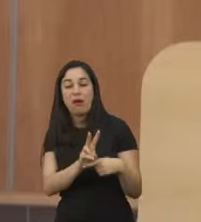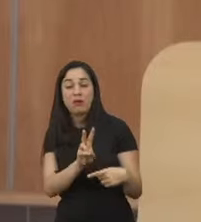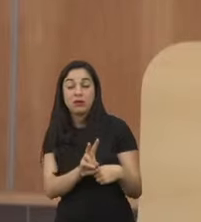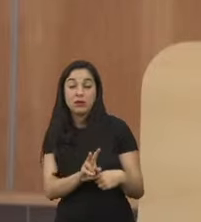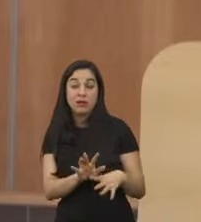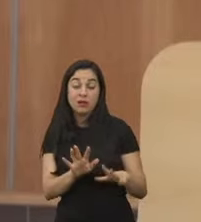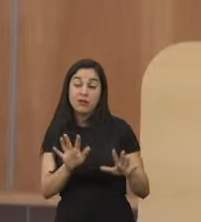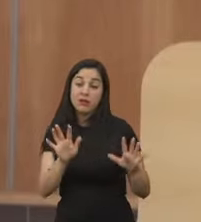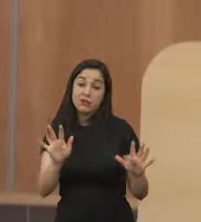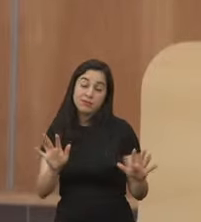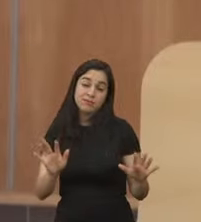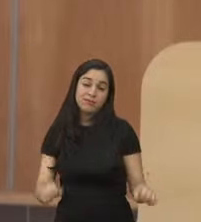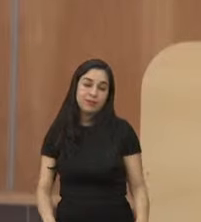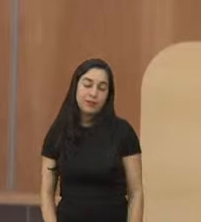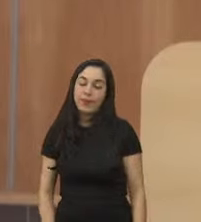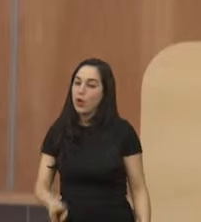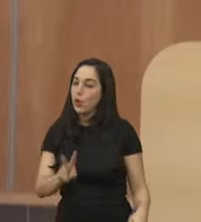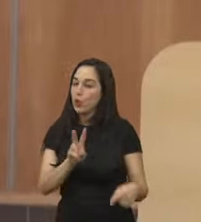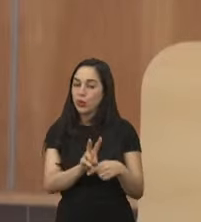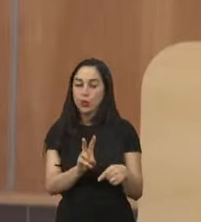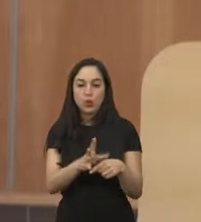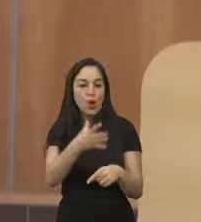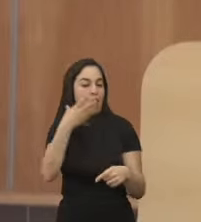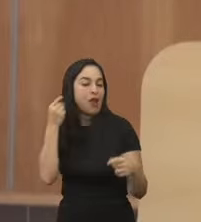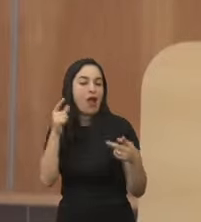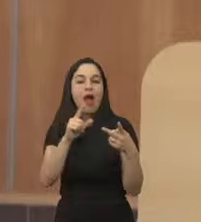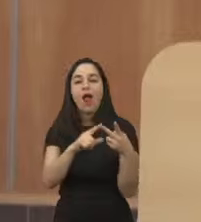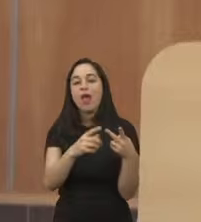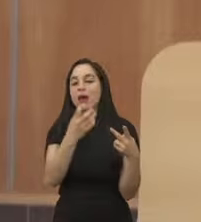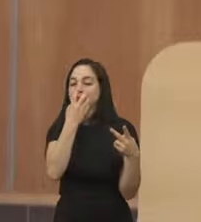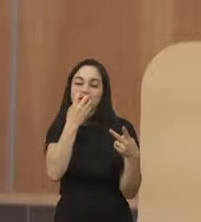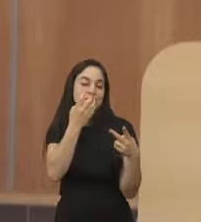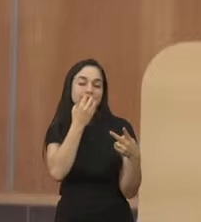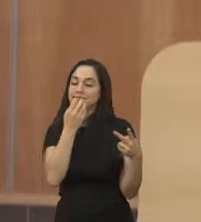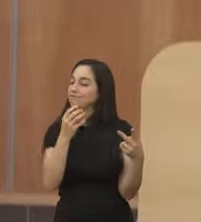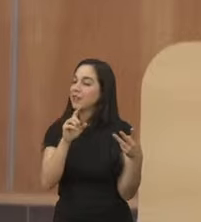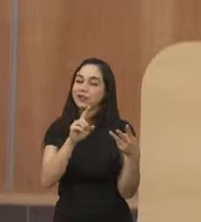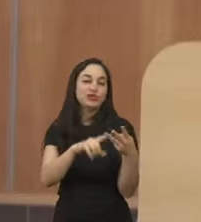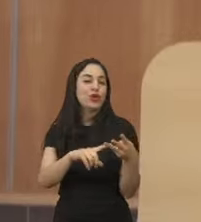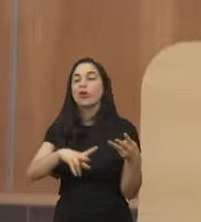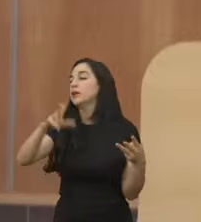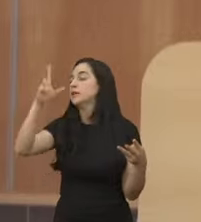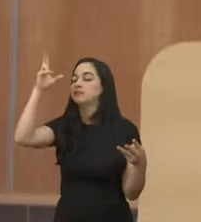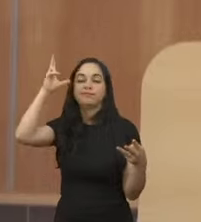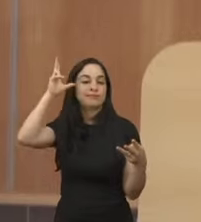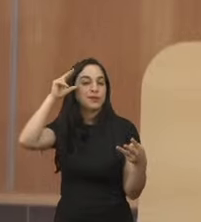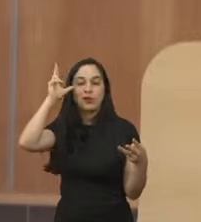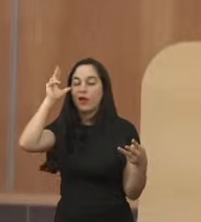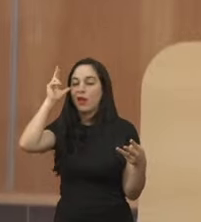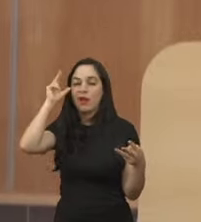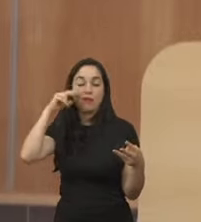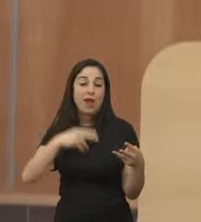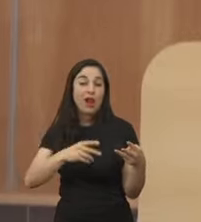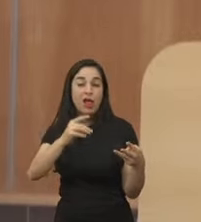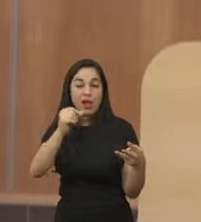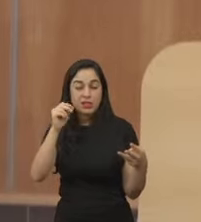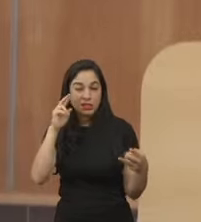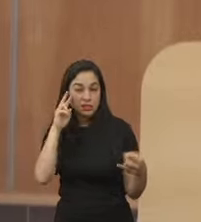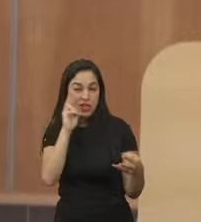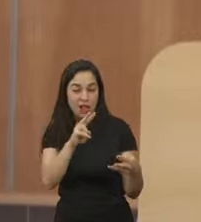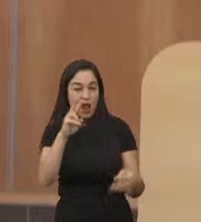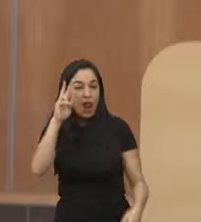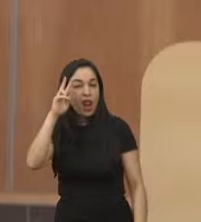que não cuida do gato, mas também não cuida do cachorro, não cuida do cavalo. Não faz muito tempo, vocês lembram daquele cavalo que morreu